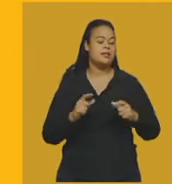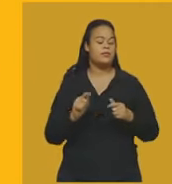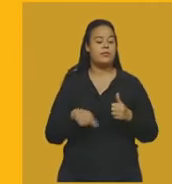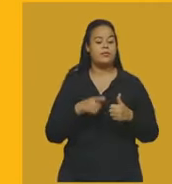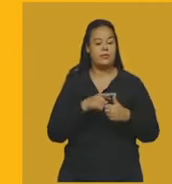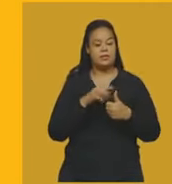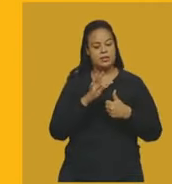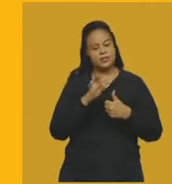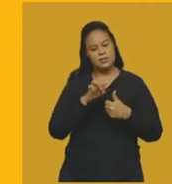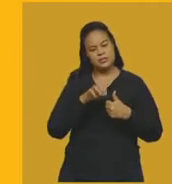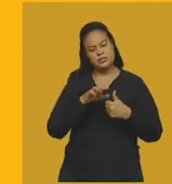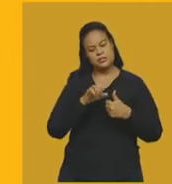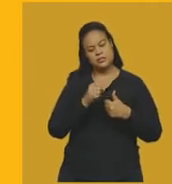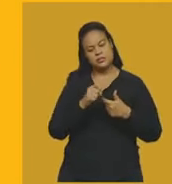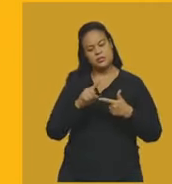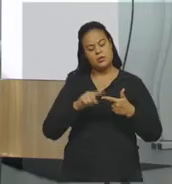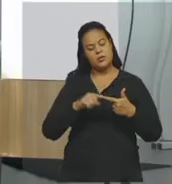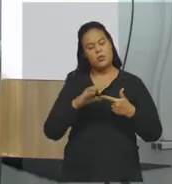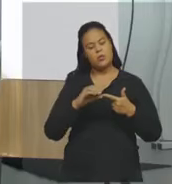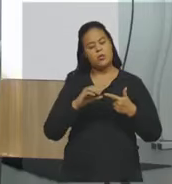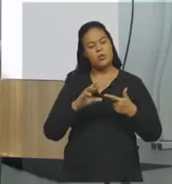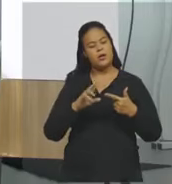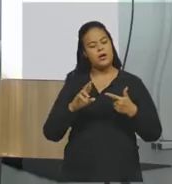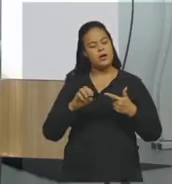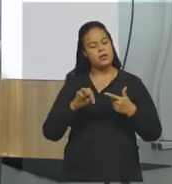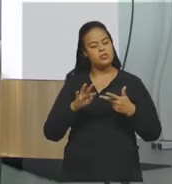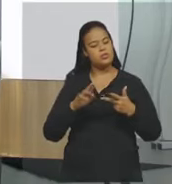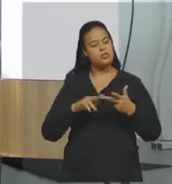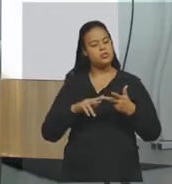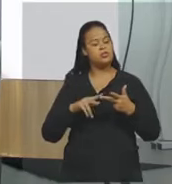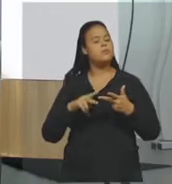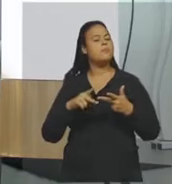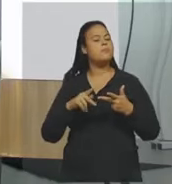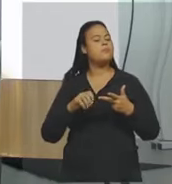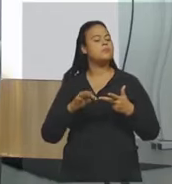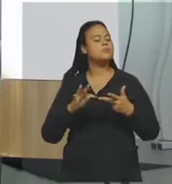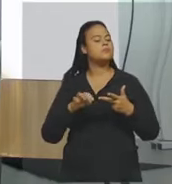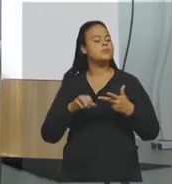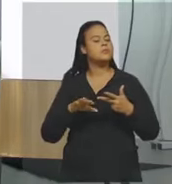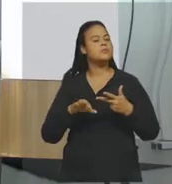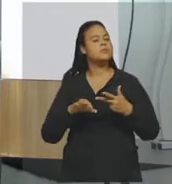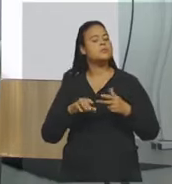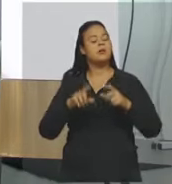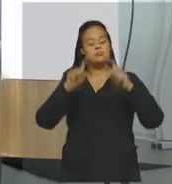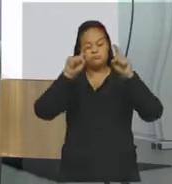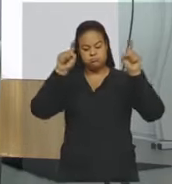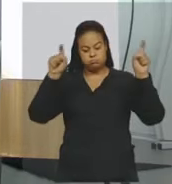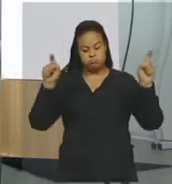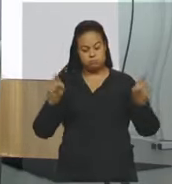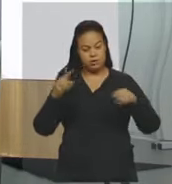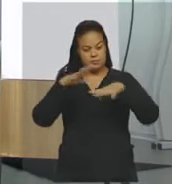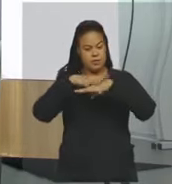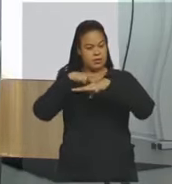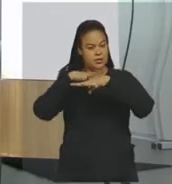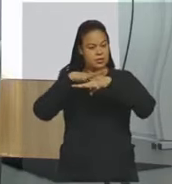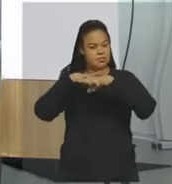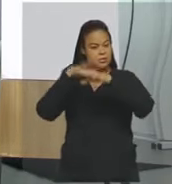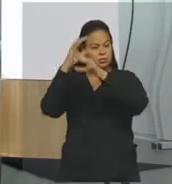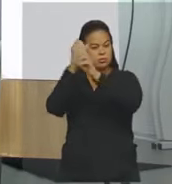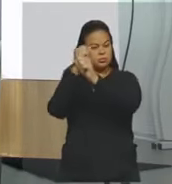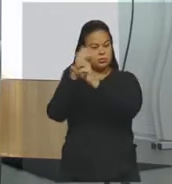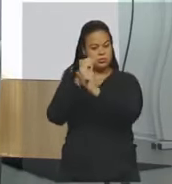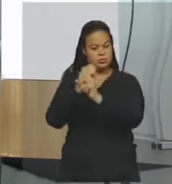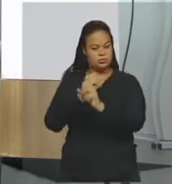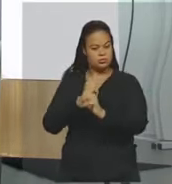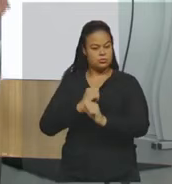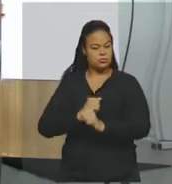tensão, corrente, resistência. Eu vou trabalhar com expressões matemáticas que mostrem o cálculo da potência